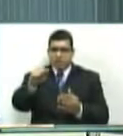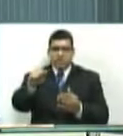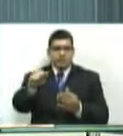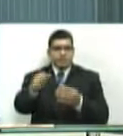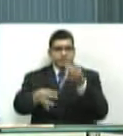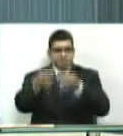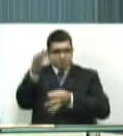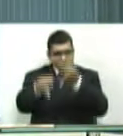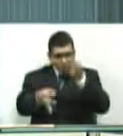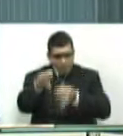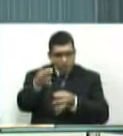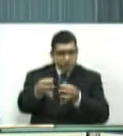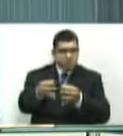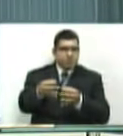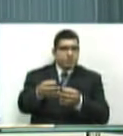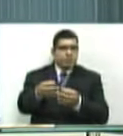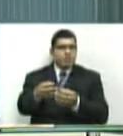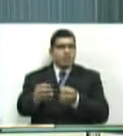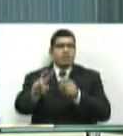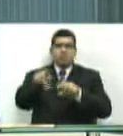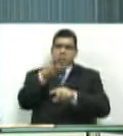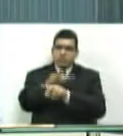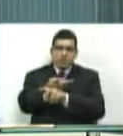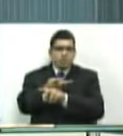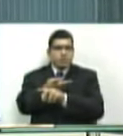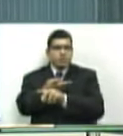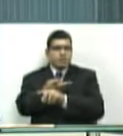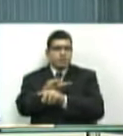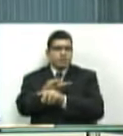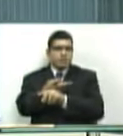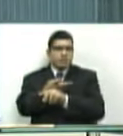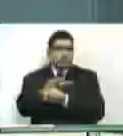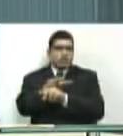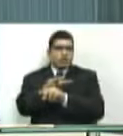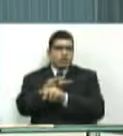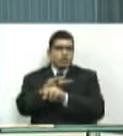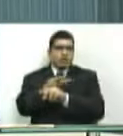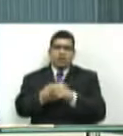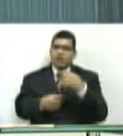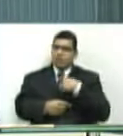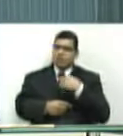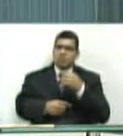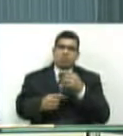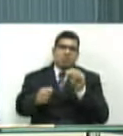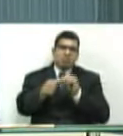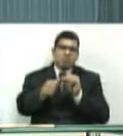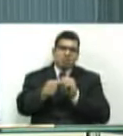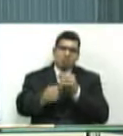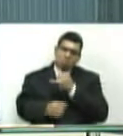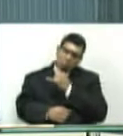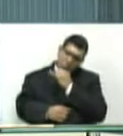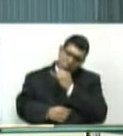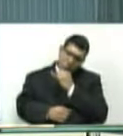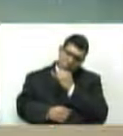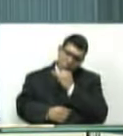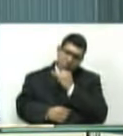Previdenciário. E depois decepcionei-me com uma decisão